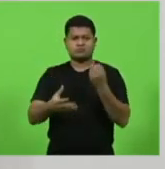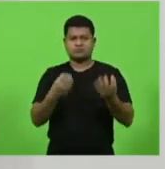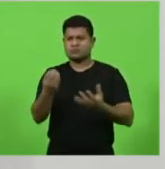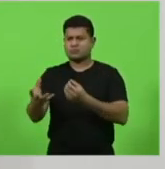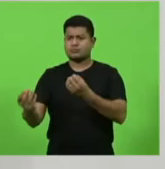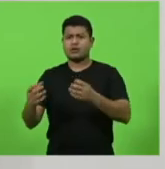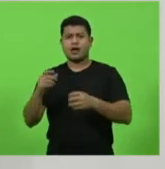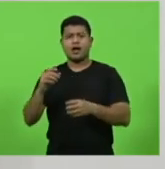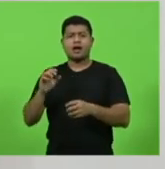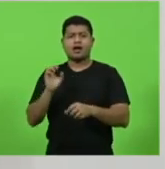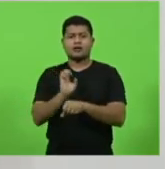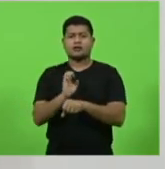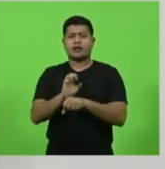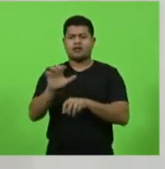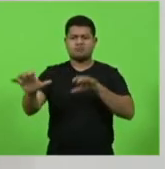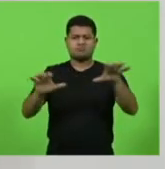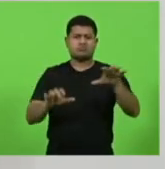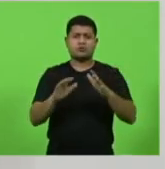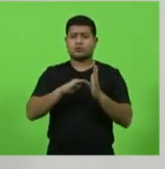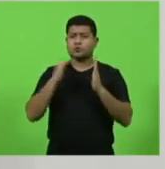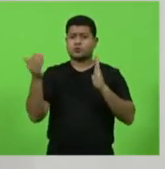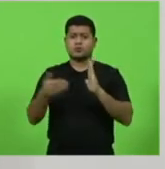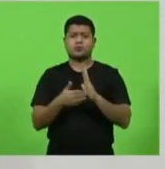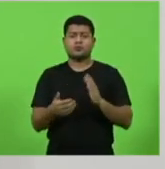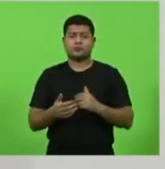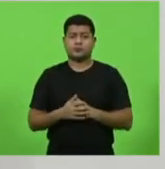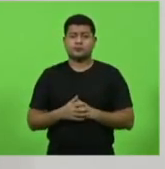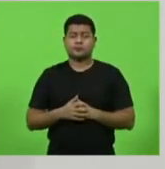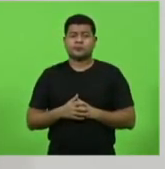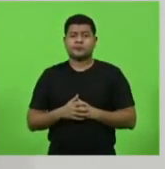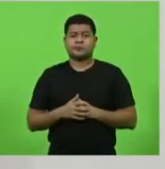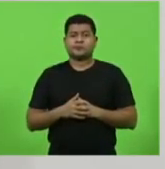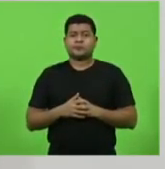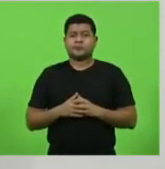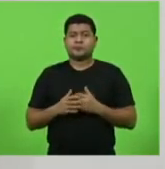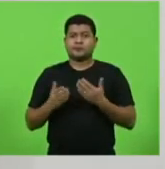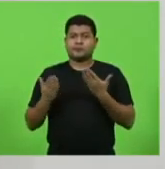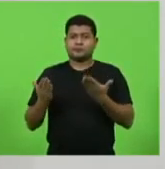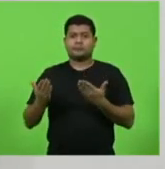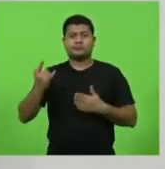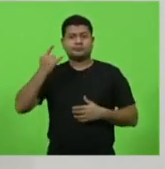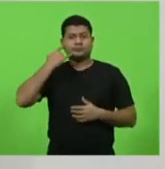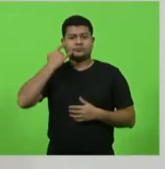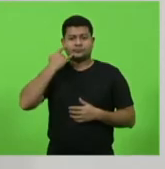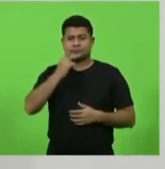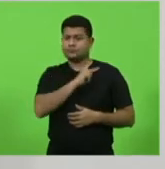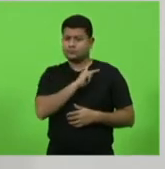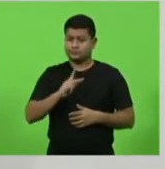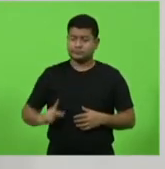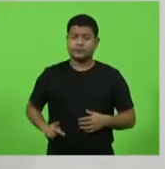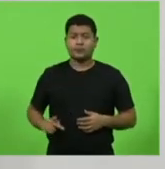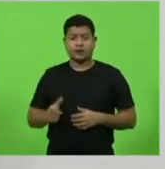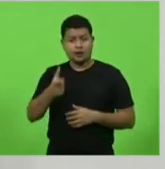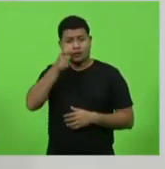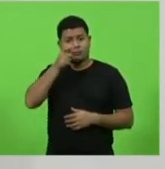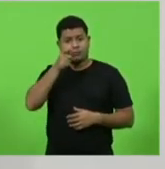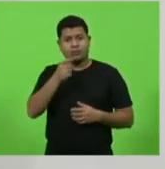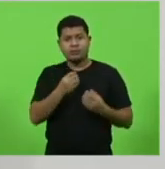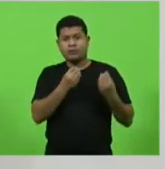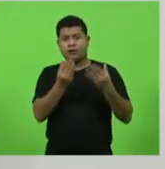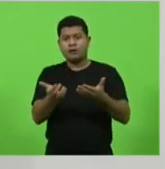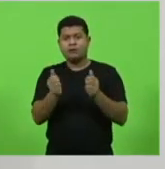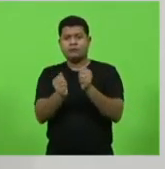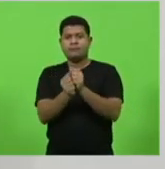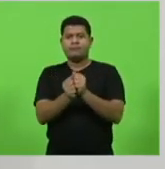Santa Catarina, e o deputado Mauro, presidente, acompanhou essas entregas junto com o